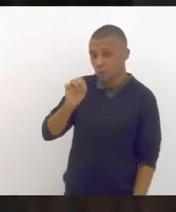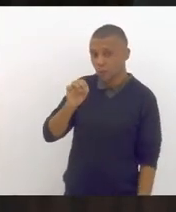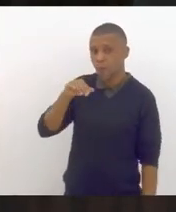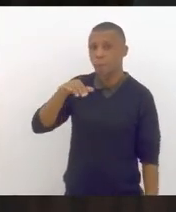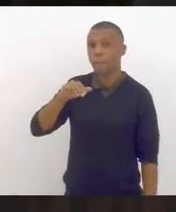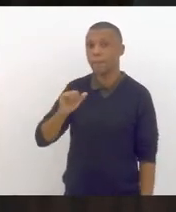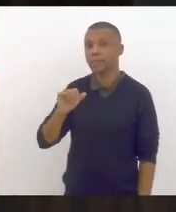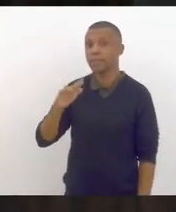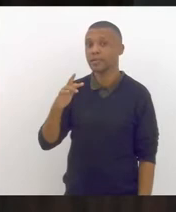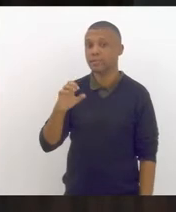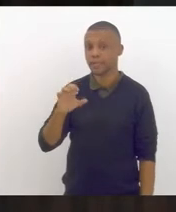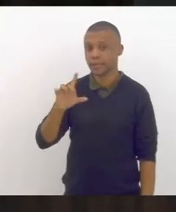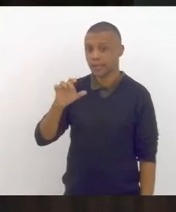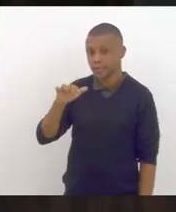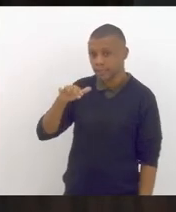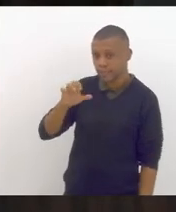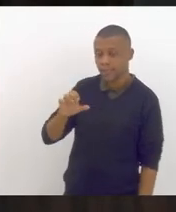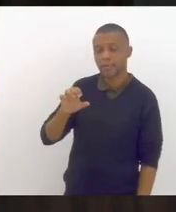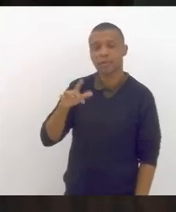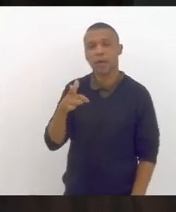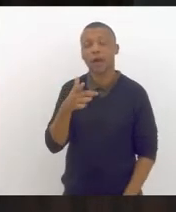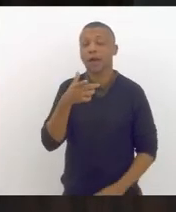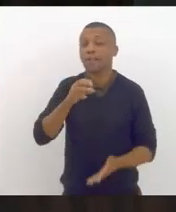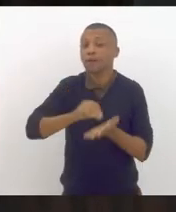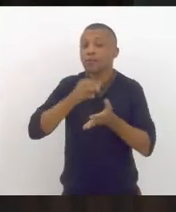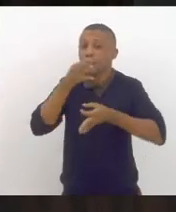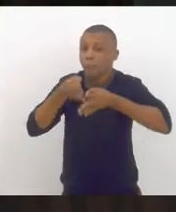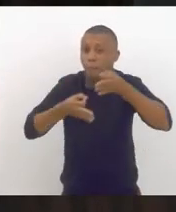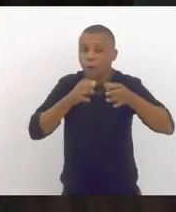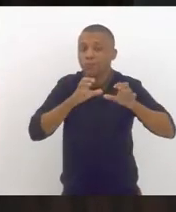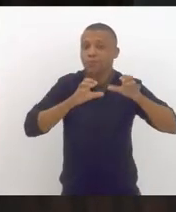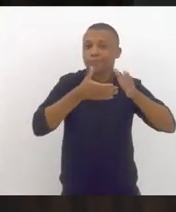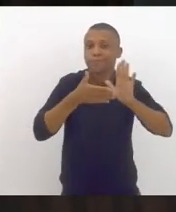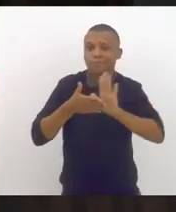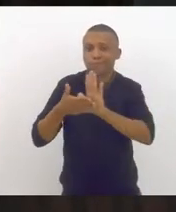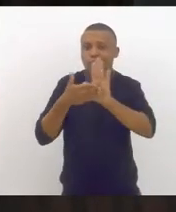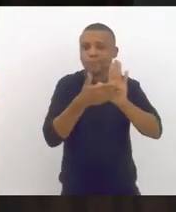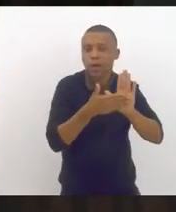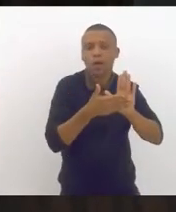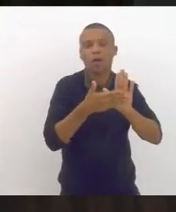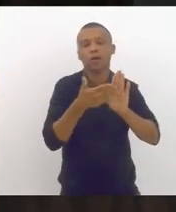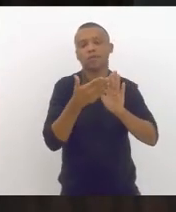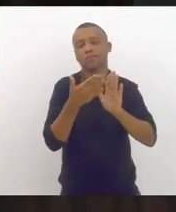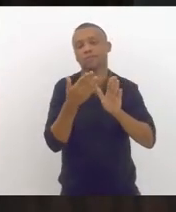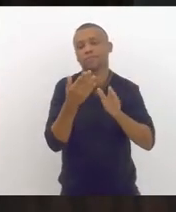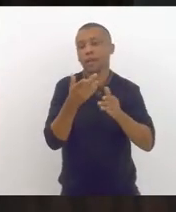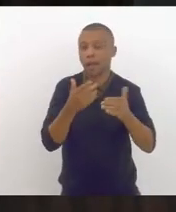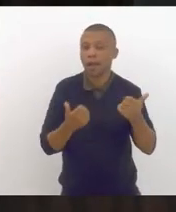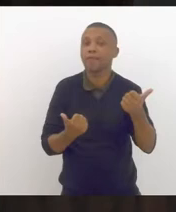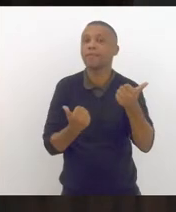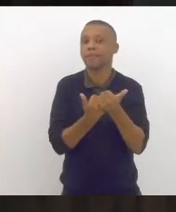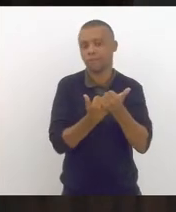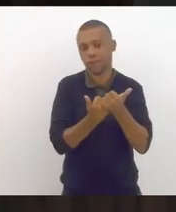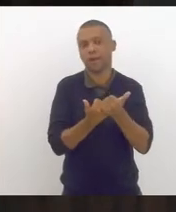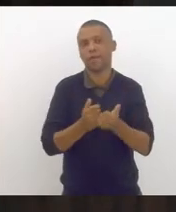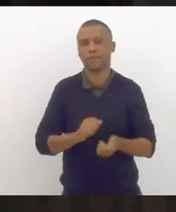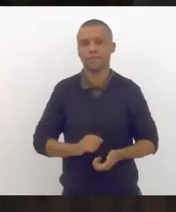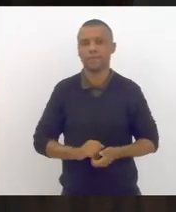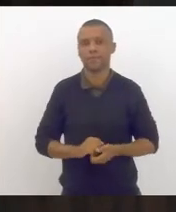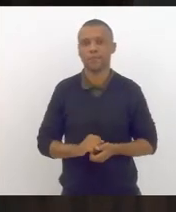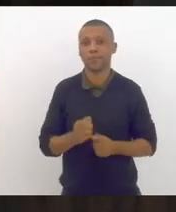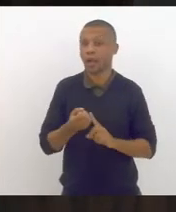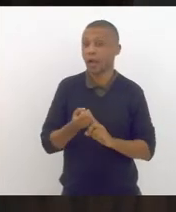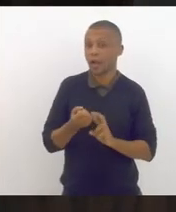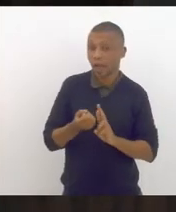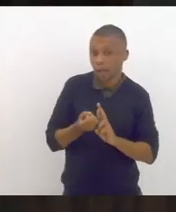Ribeiro. Parecer das comissões de normas internas e proposições externas é favorável. Relator, deputado Rosenberg